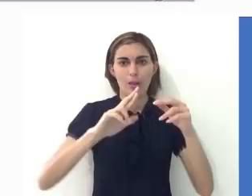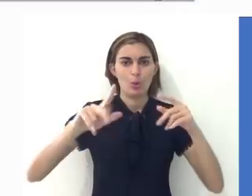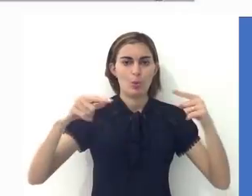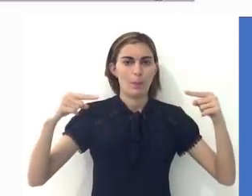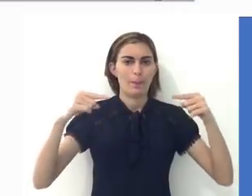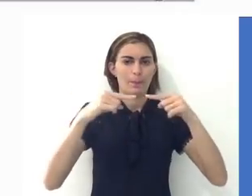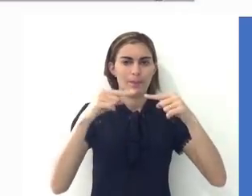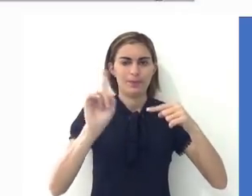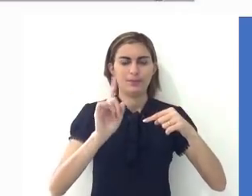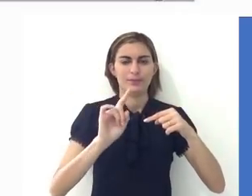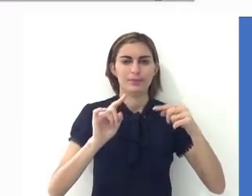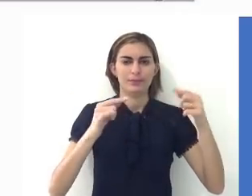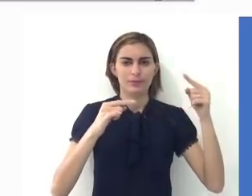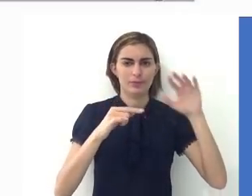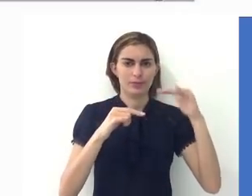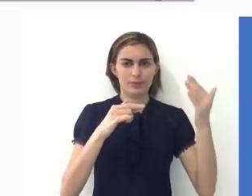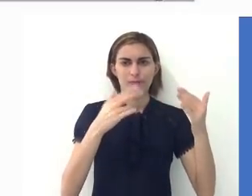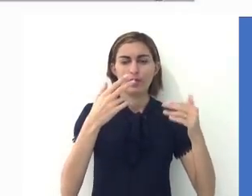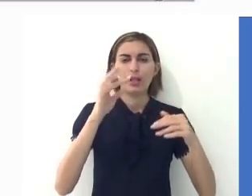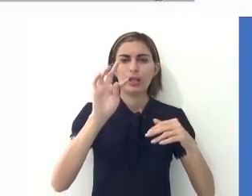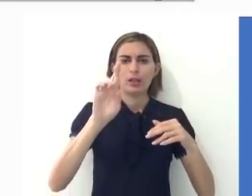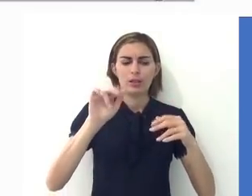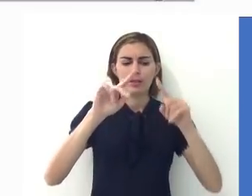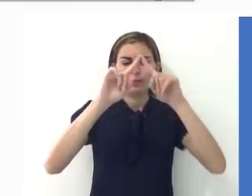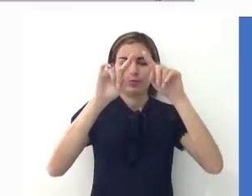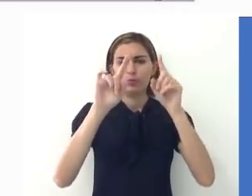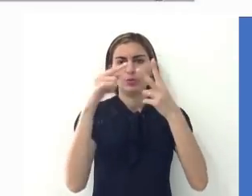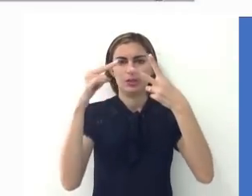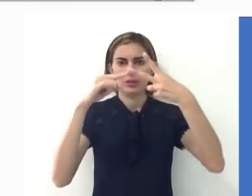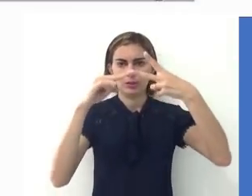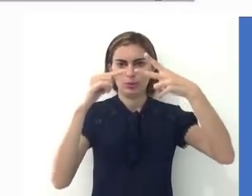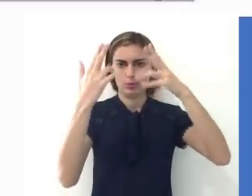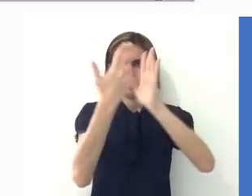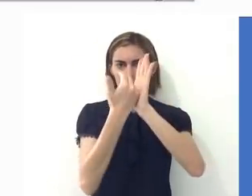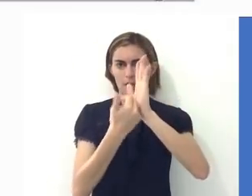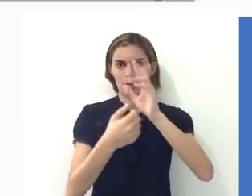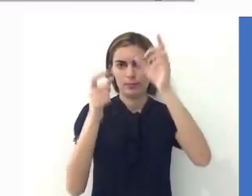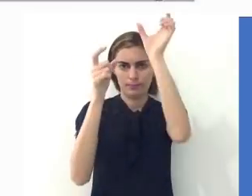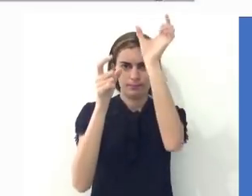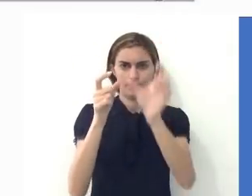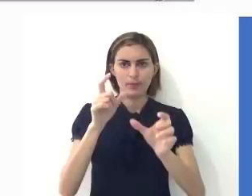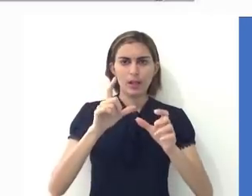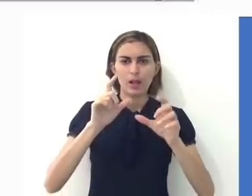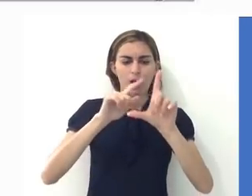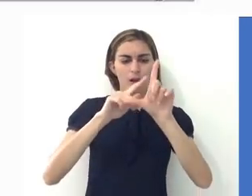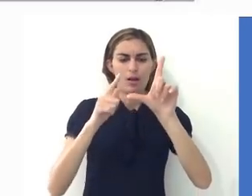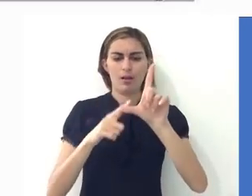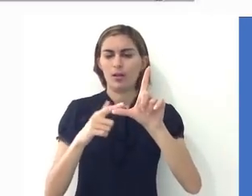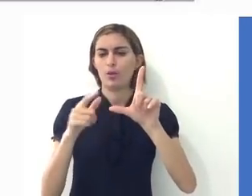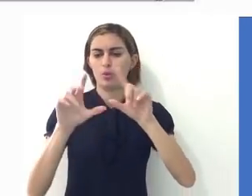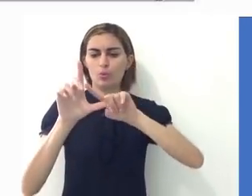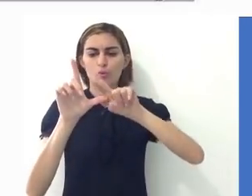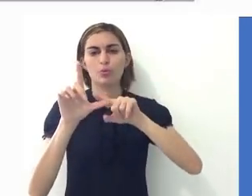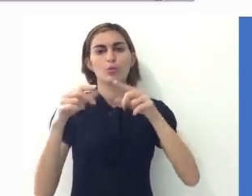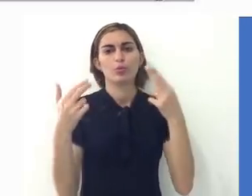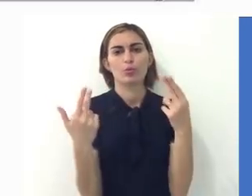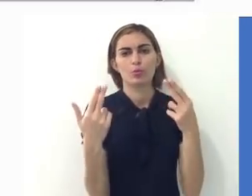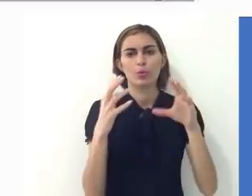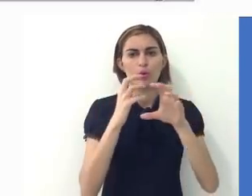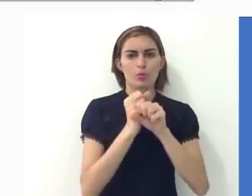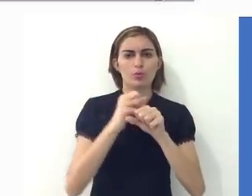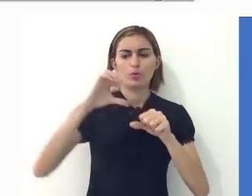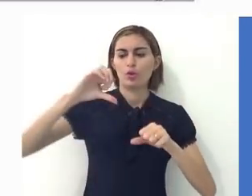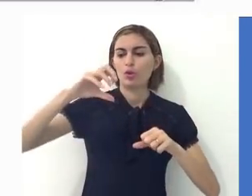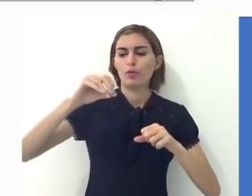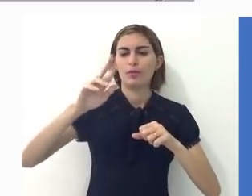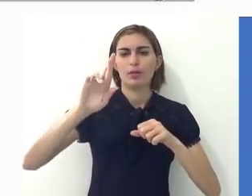não paralelos, certo? O trapézio retângulo é porque ele tem um ângulo, dois ângulos internos com a